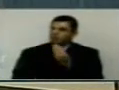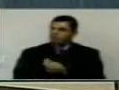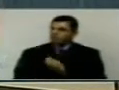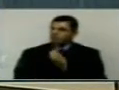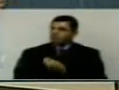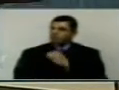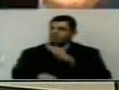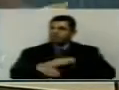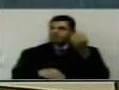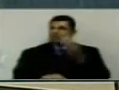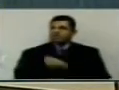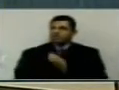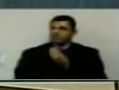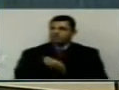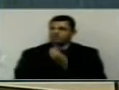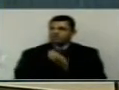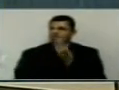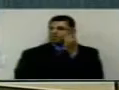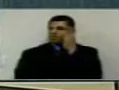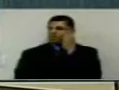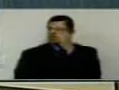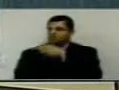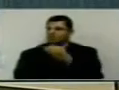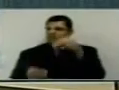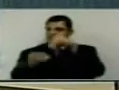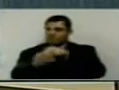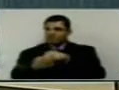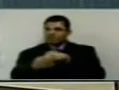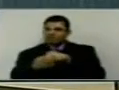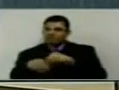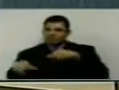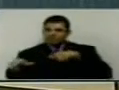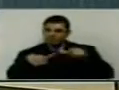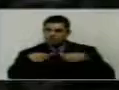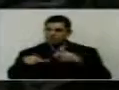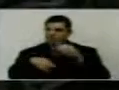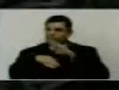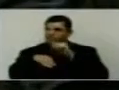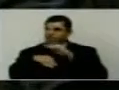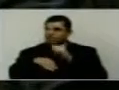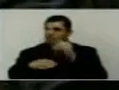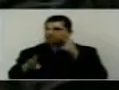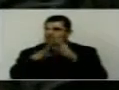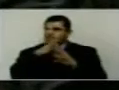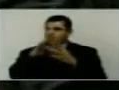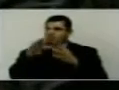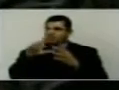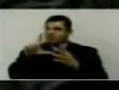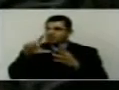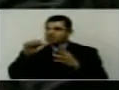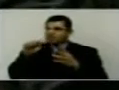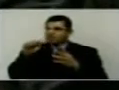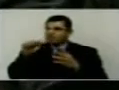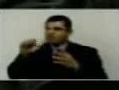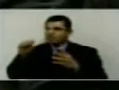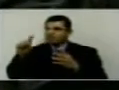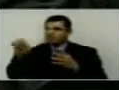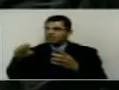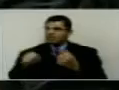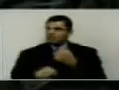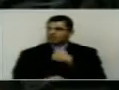os melhores dias da sua vida dentro dessa instituição chamada Centro Educacional La Salle.